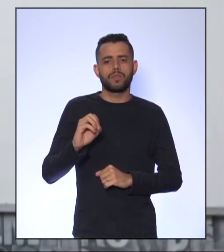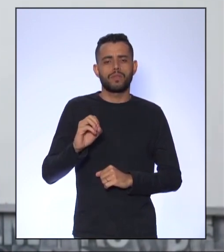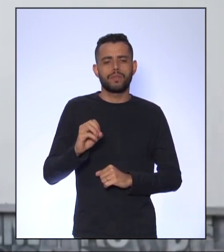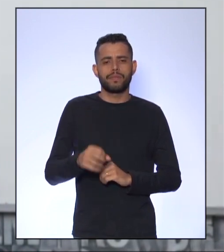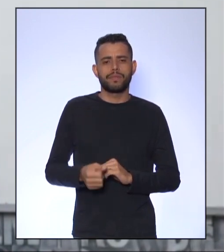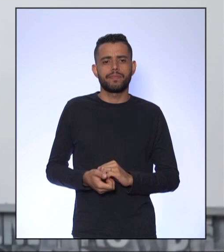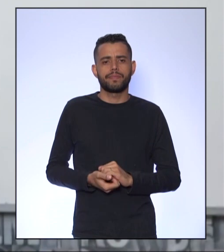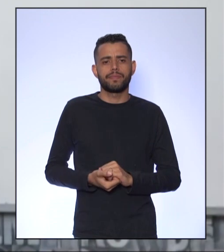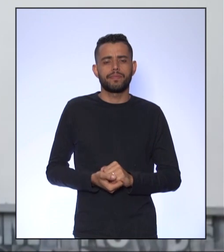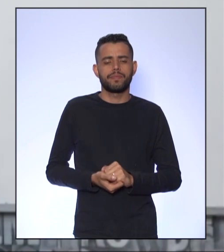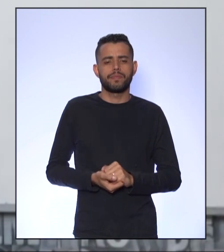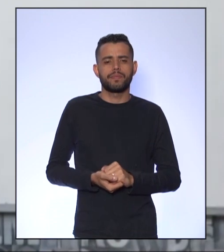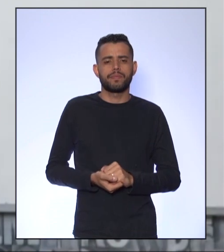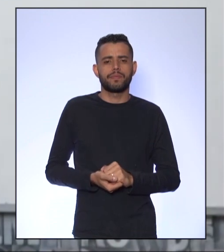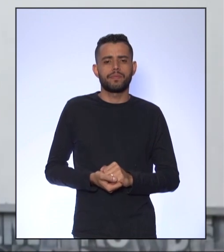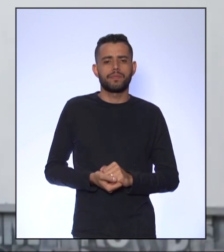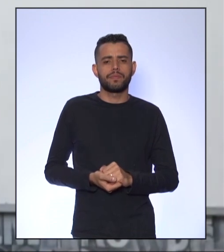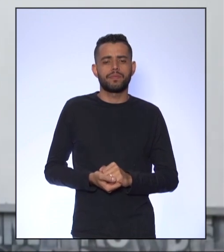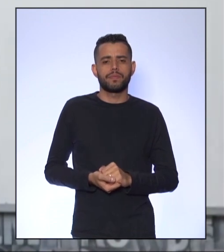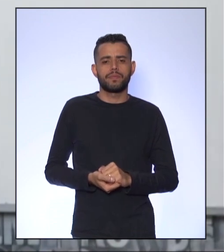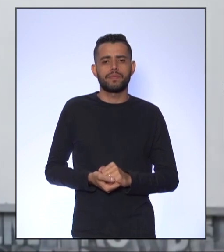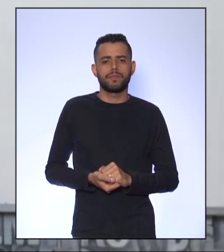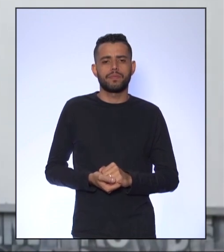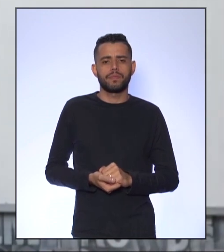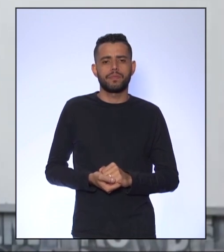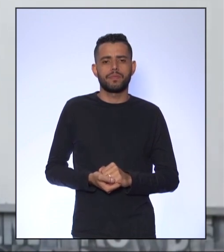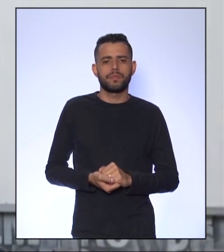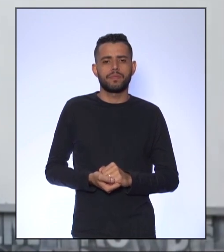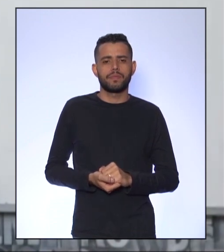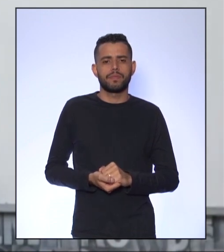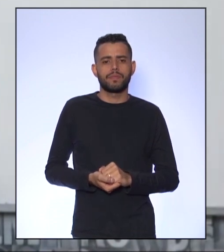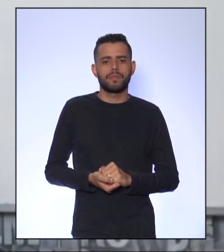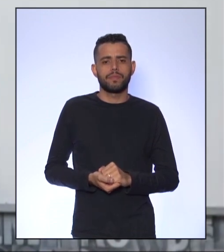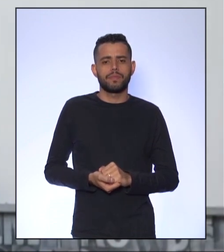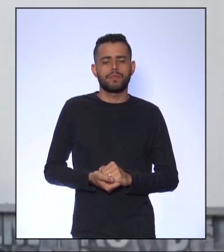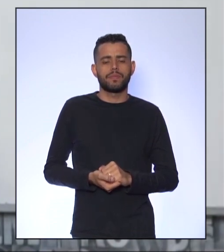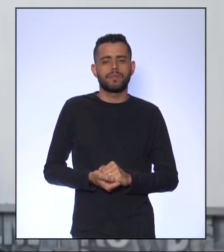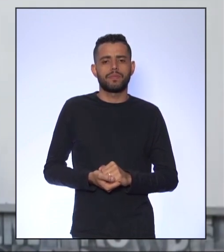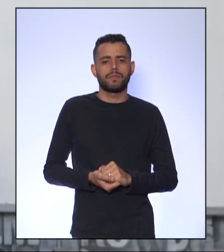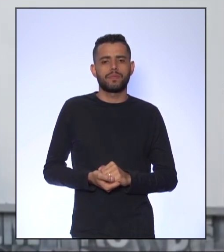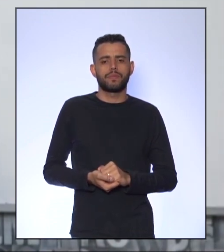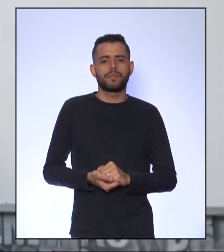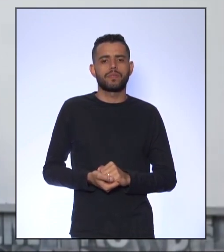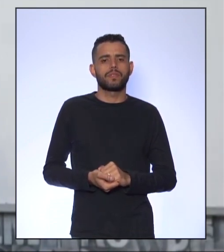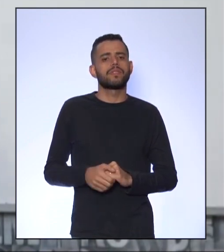O empirismo nos coloca a par de uma série de